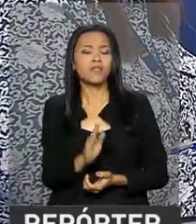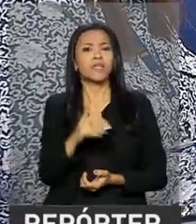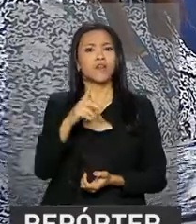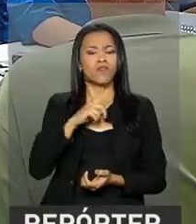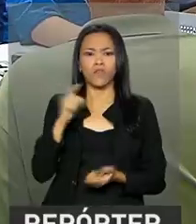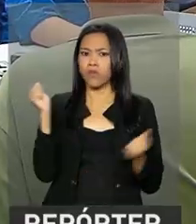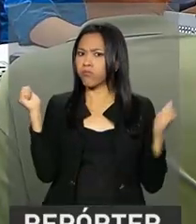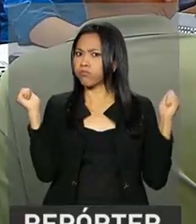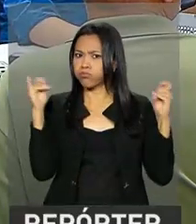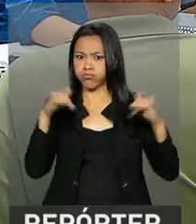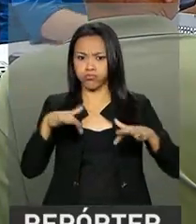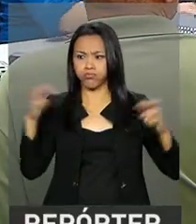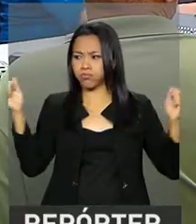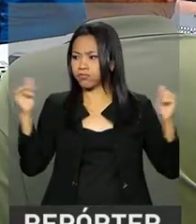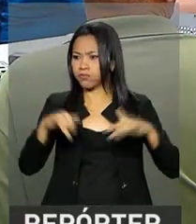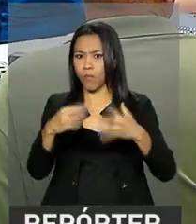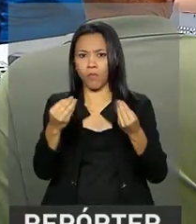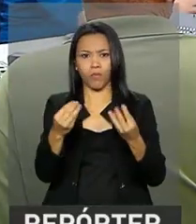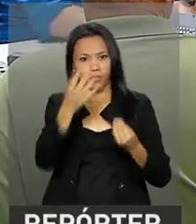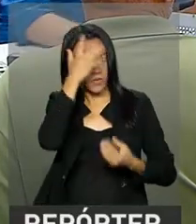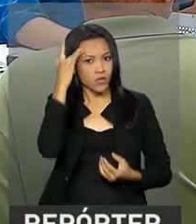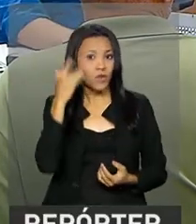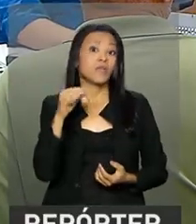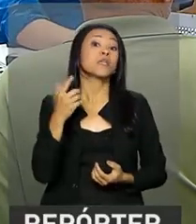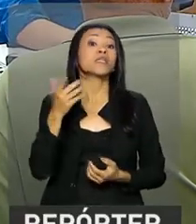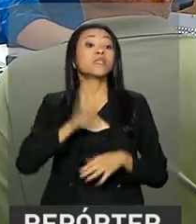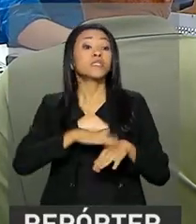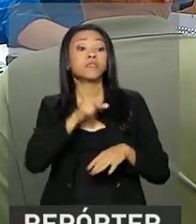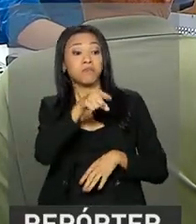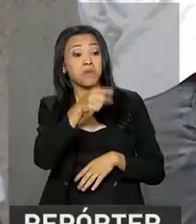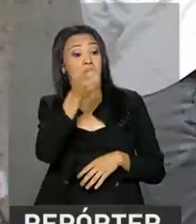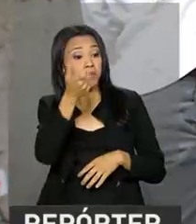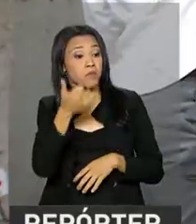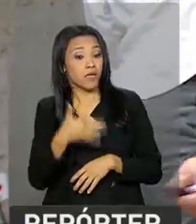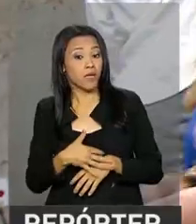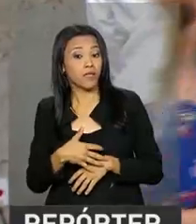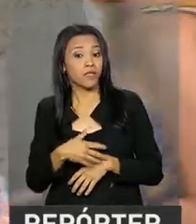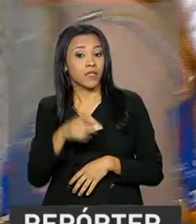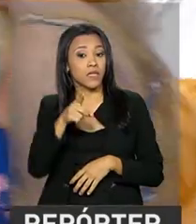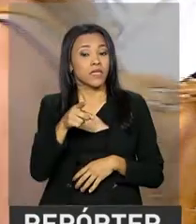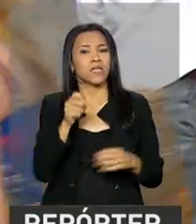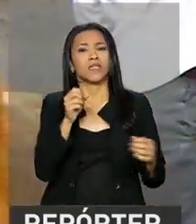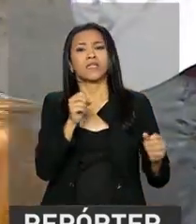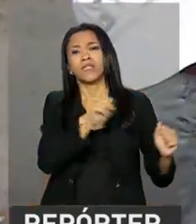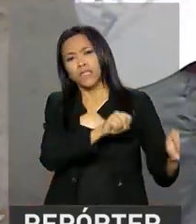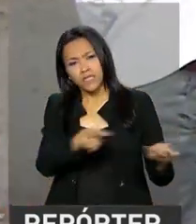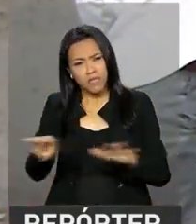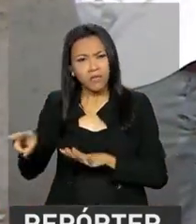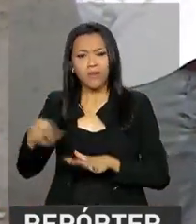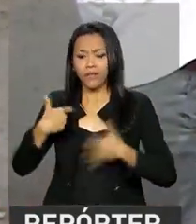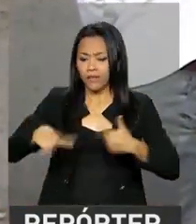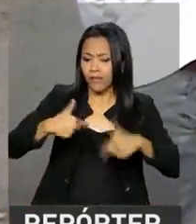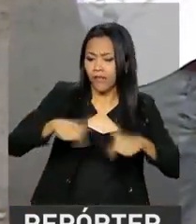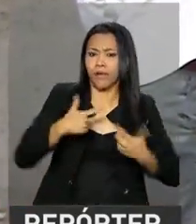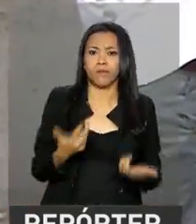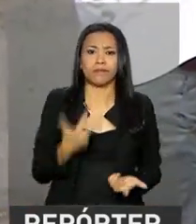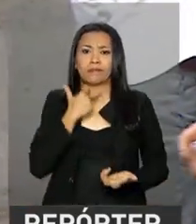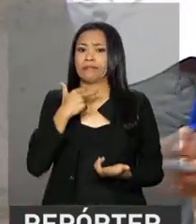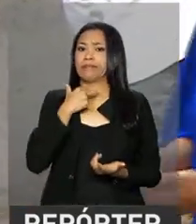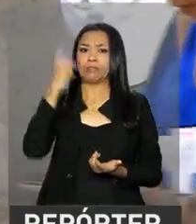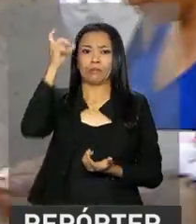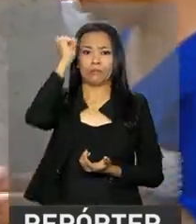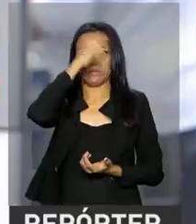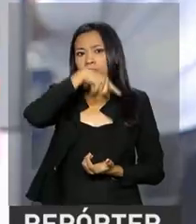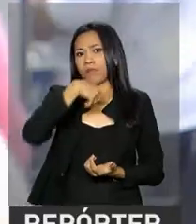foi intenso e a explicação de quem foi ao banco era justa. E na semana de segunda a sexta eu trabalho, uma hora de só de